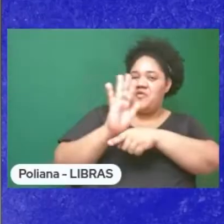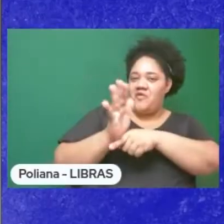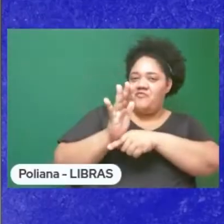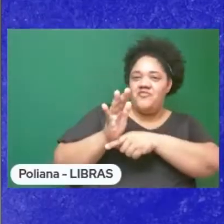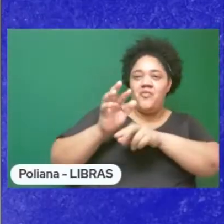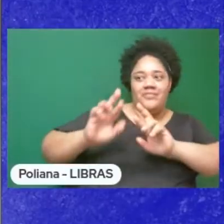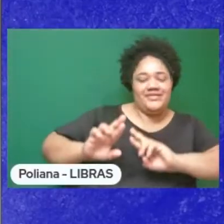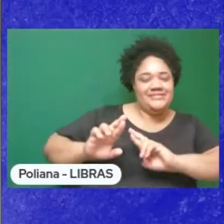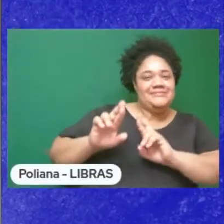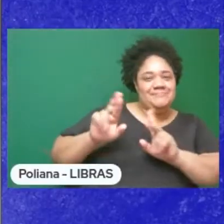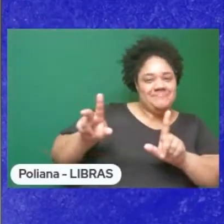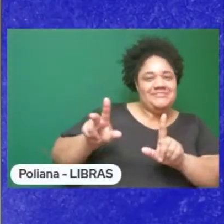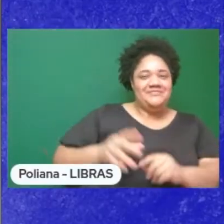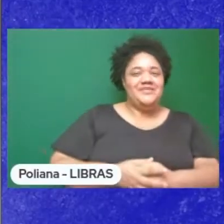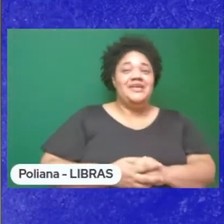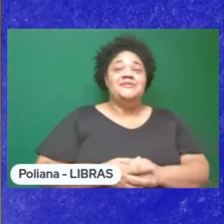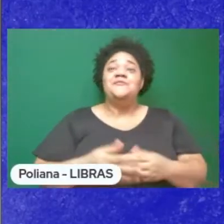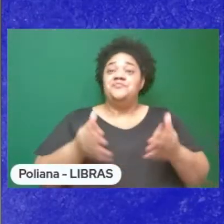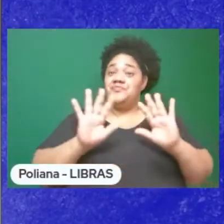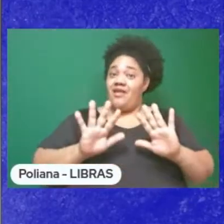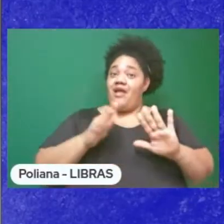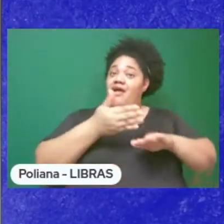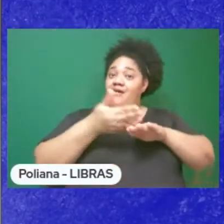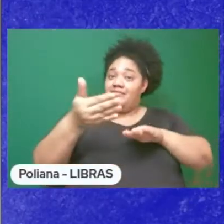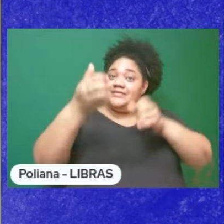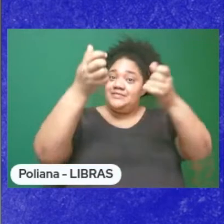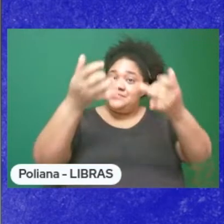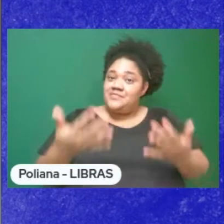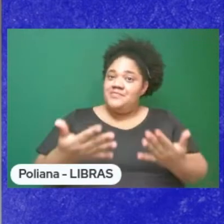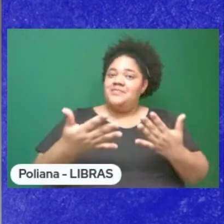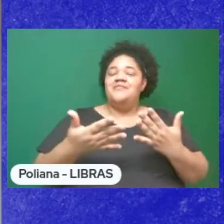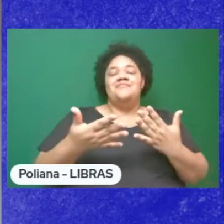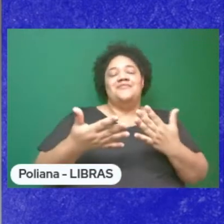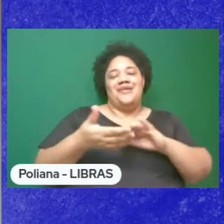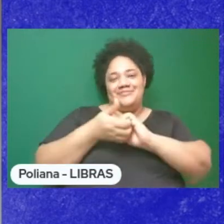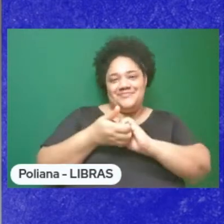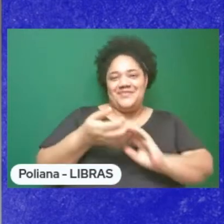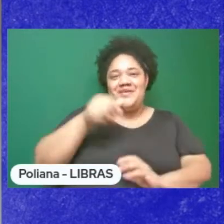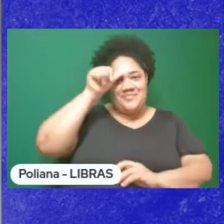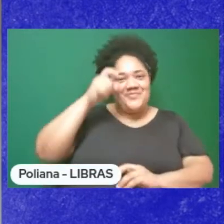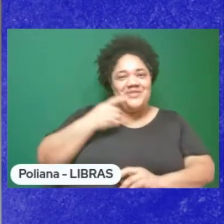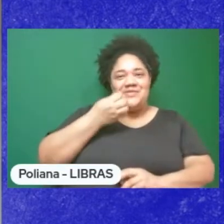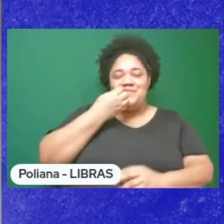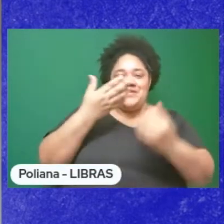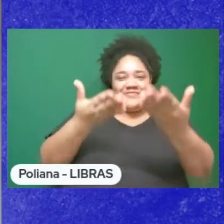É, quero, antes de começar a falar, saudar aqui Poliana. Muito bem-vinda, muito obrigada por sua presença aqui